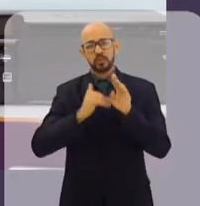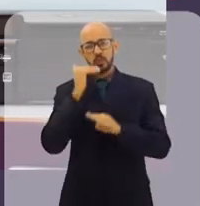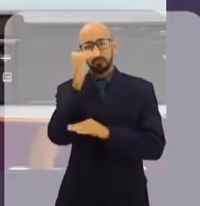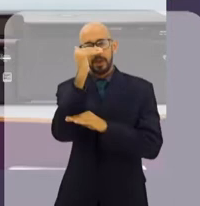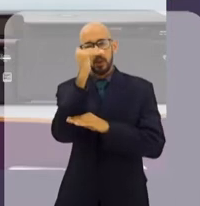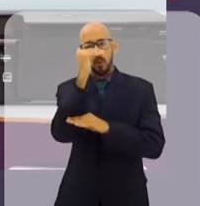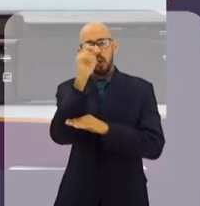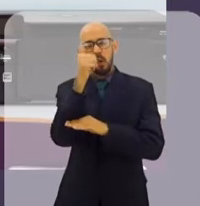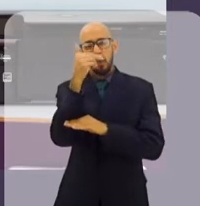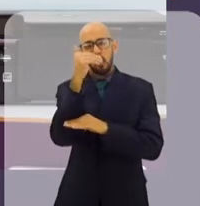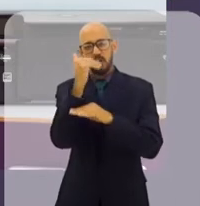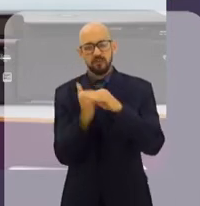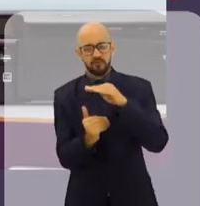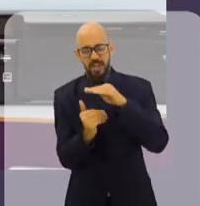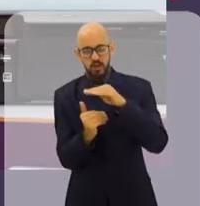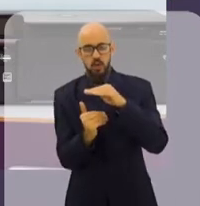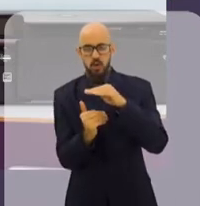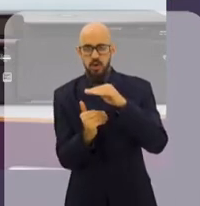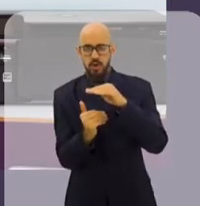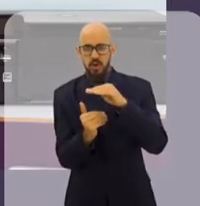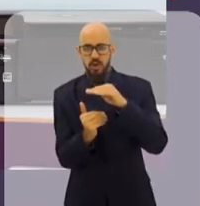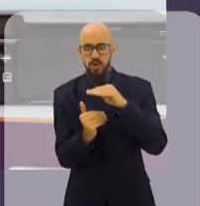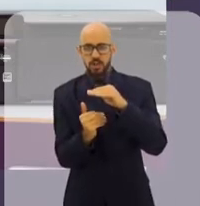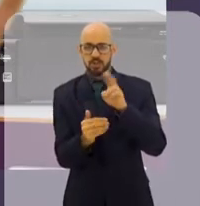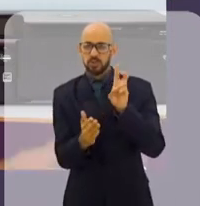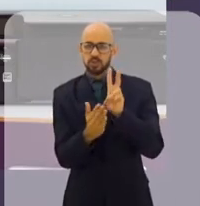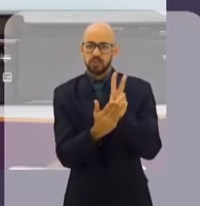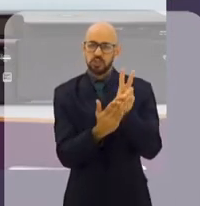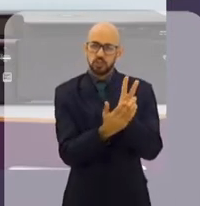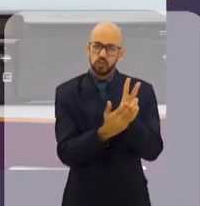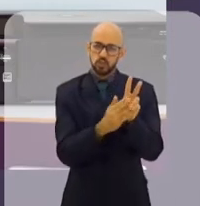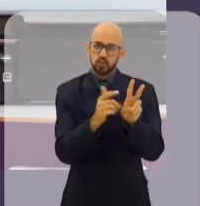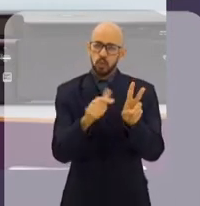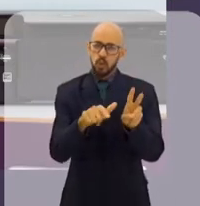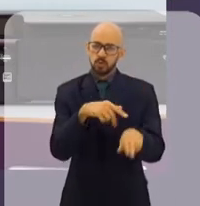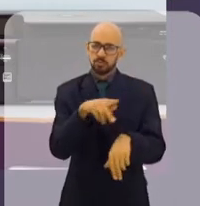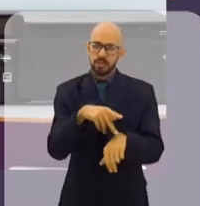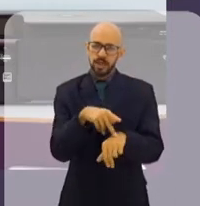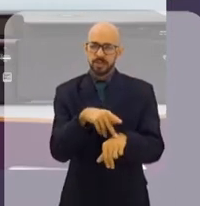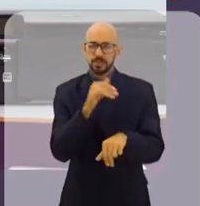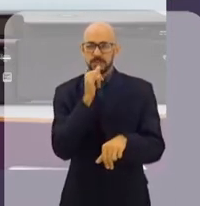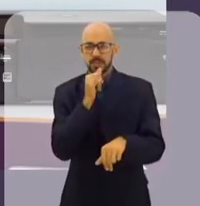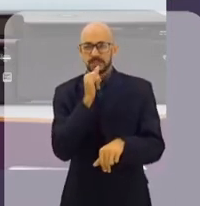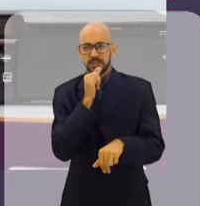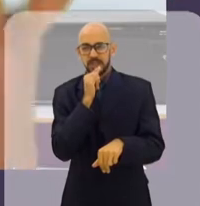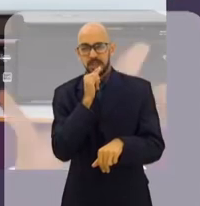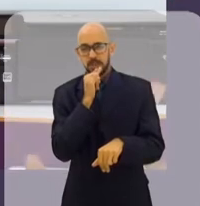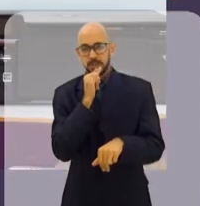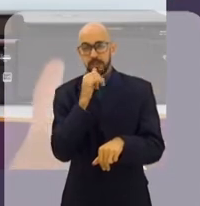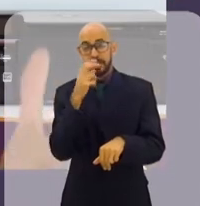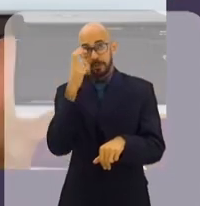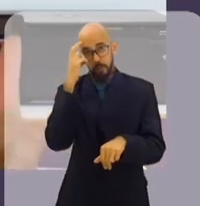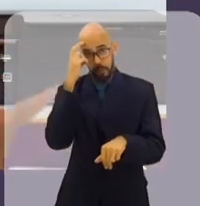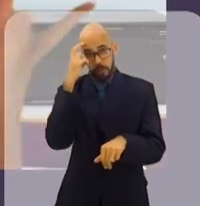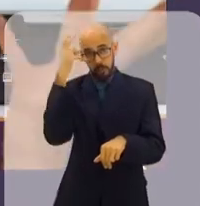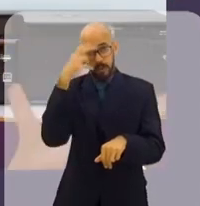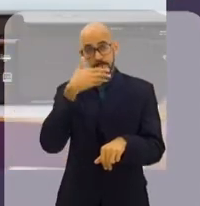e culturas inferiores, né? Que os indígenas de outros países aqui da América do Sul teriam